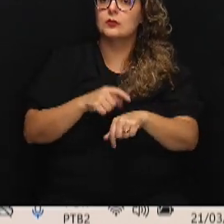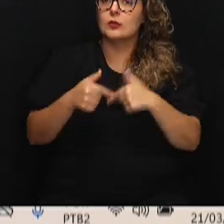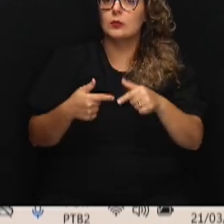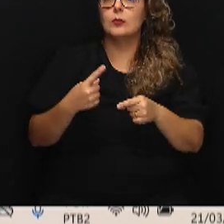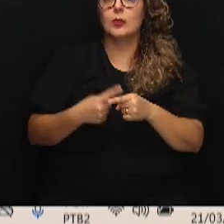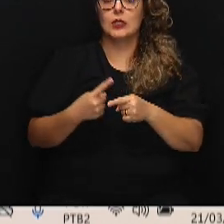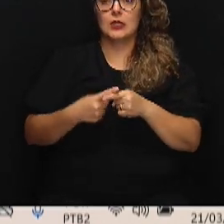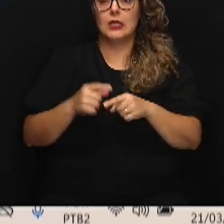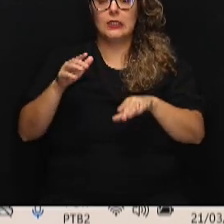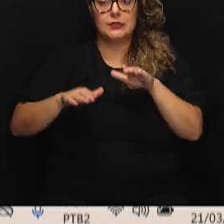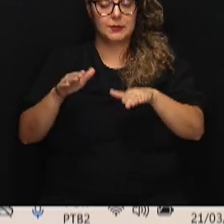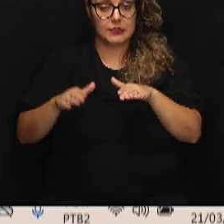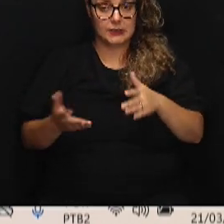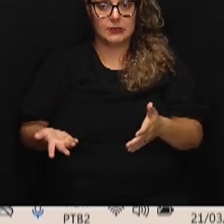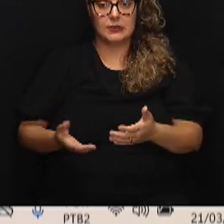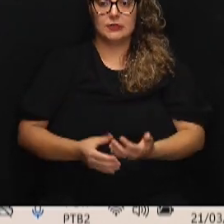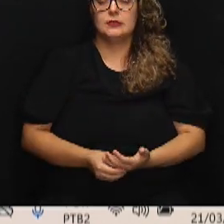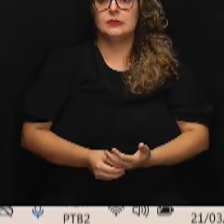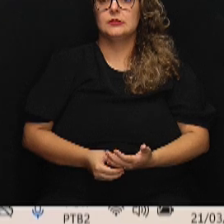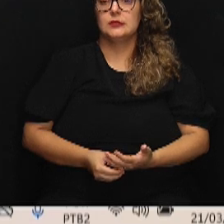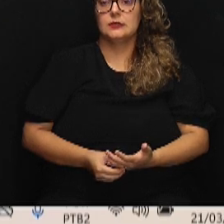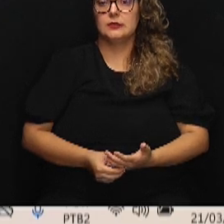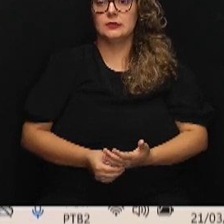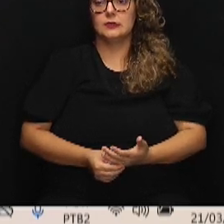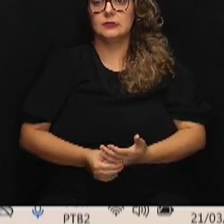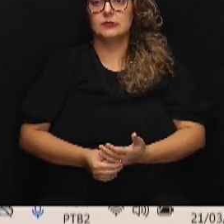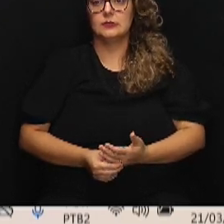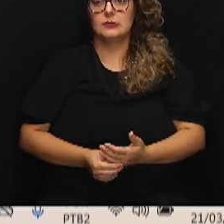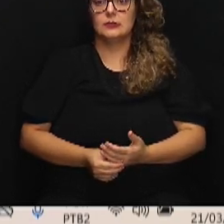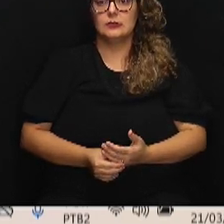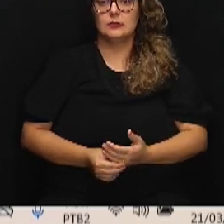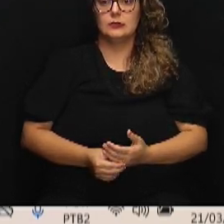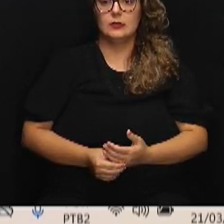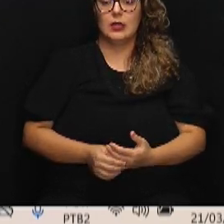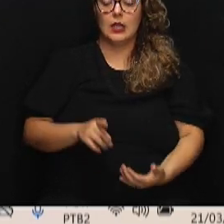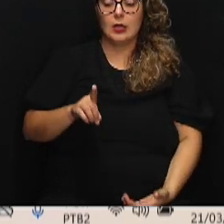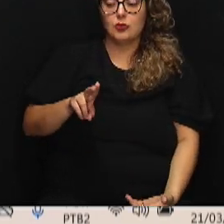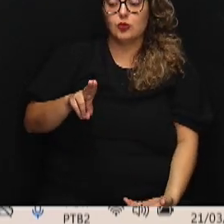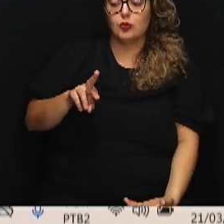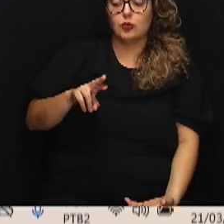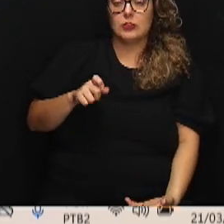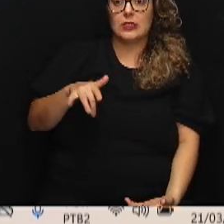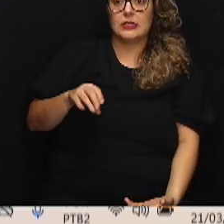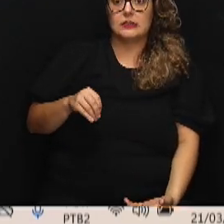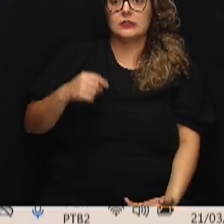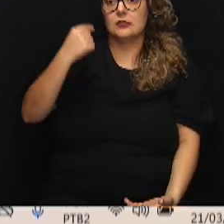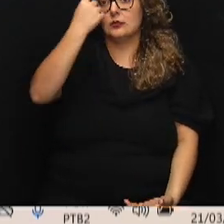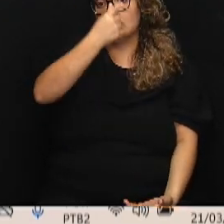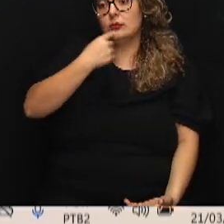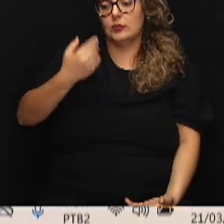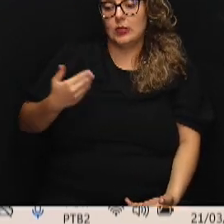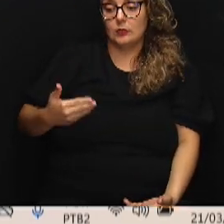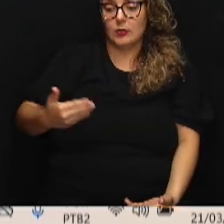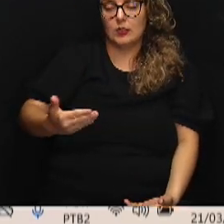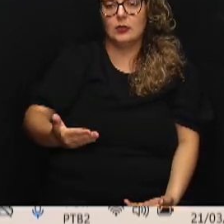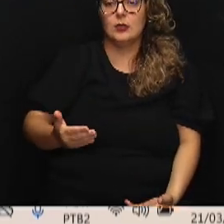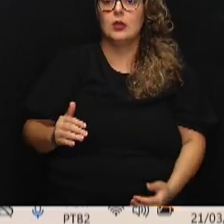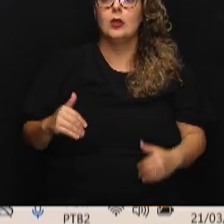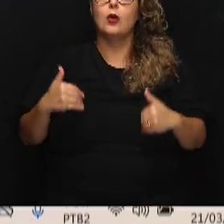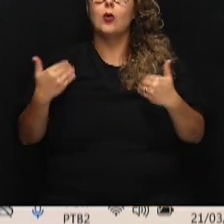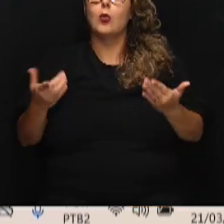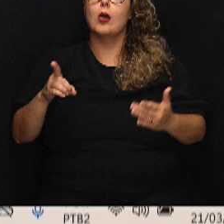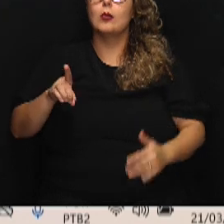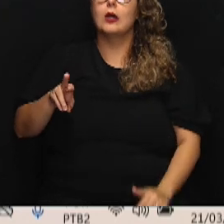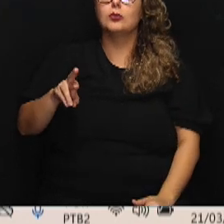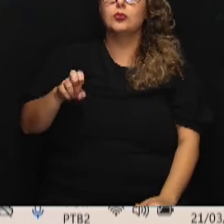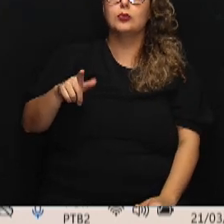muitas vezes a gente olha só para a duração, que é a parte mais visível, né? Então, qual é a duração